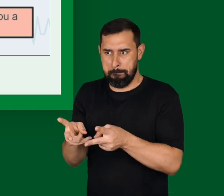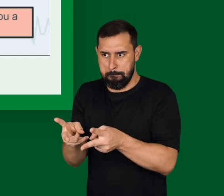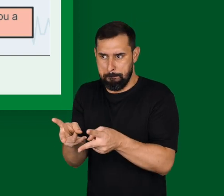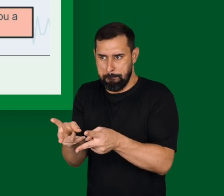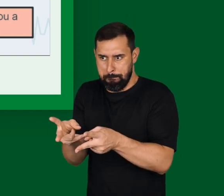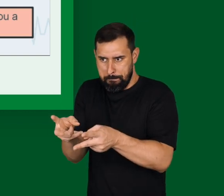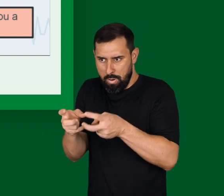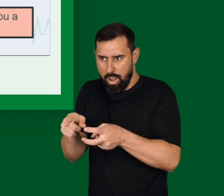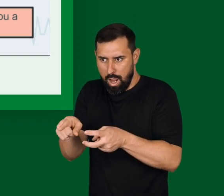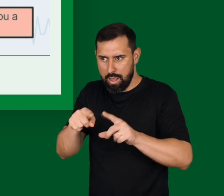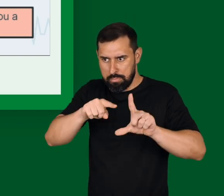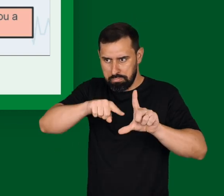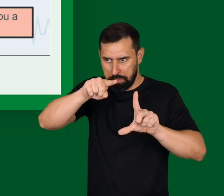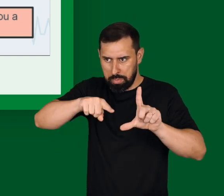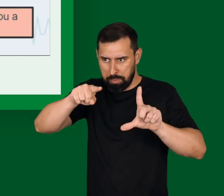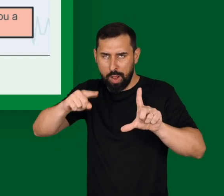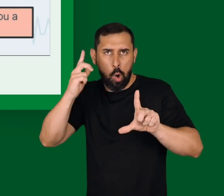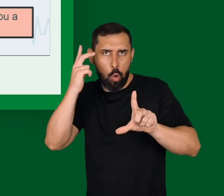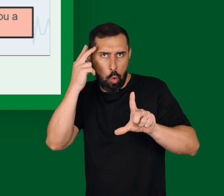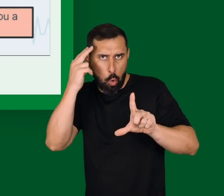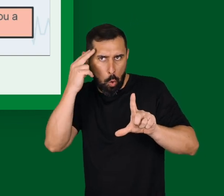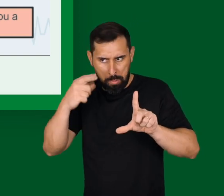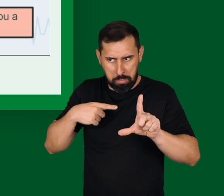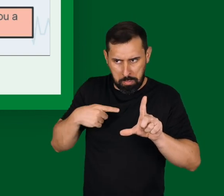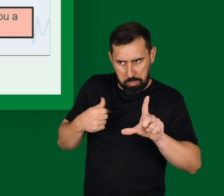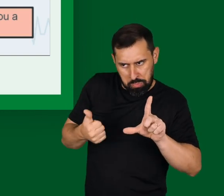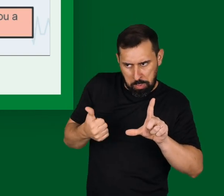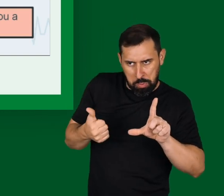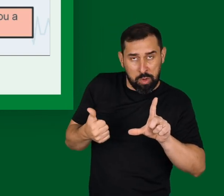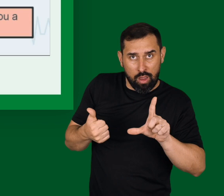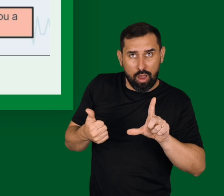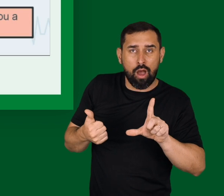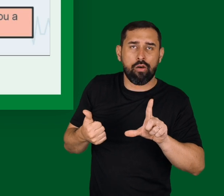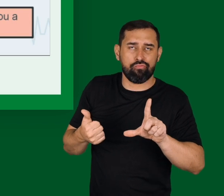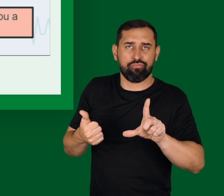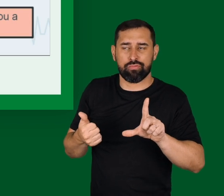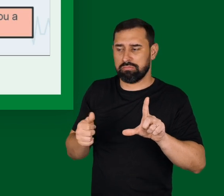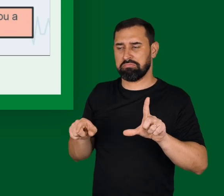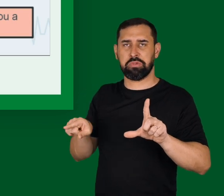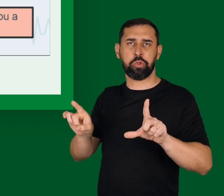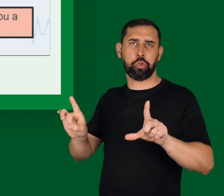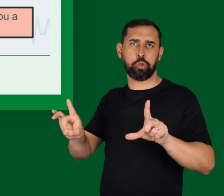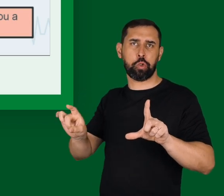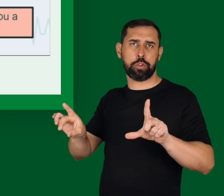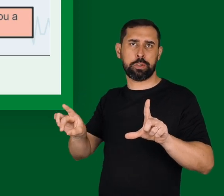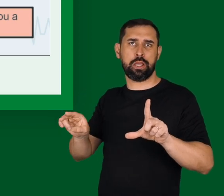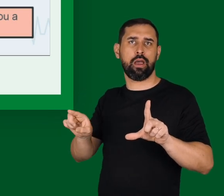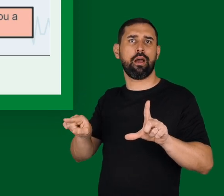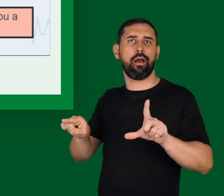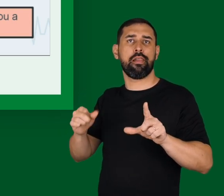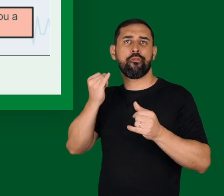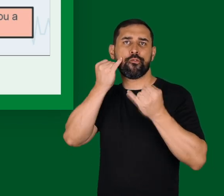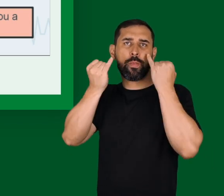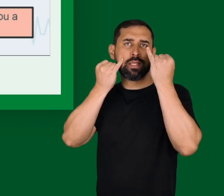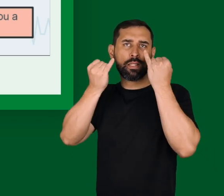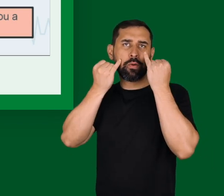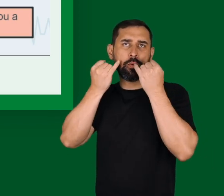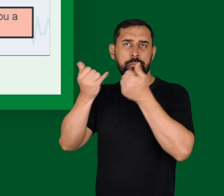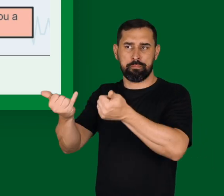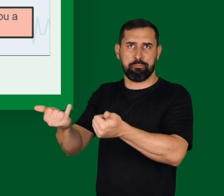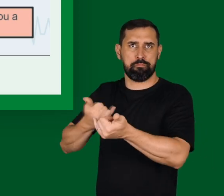que vai buscar o ritmo e identificar se aquele ritmo é chocável ou não. Se esse ritmo for chocável,